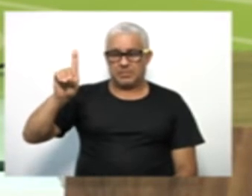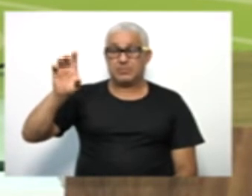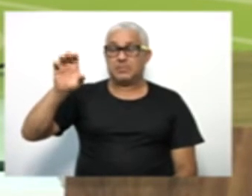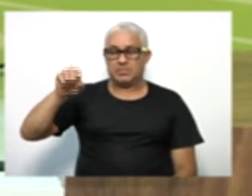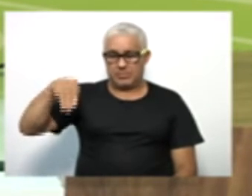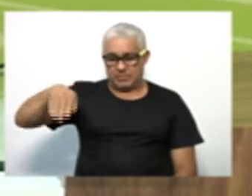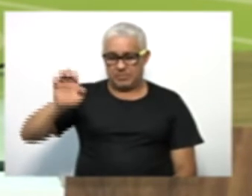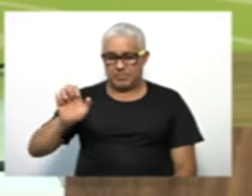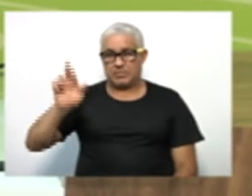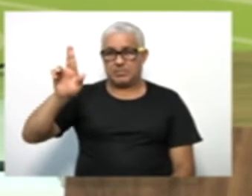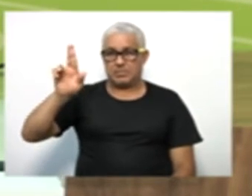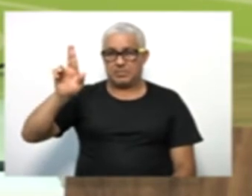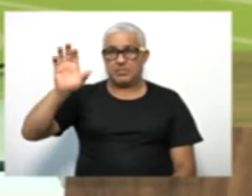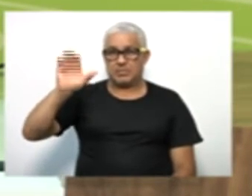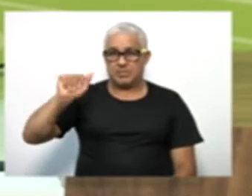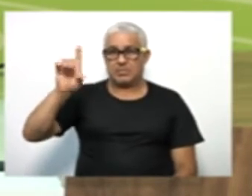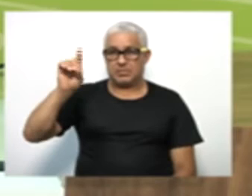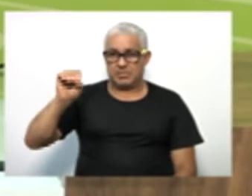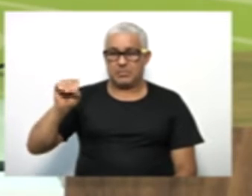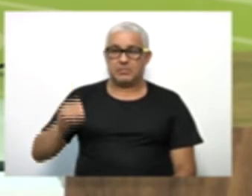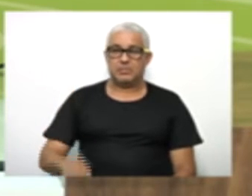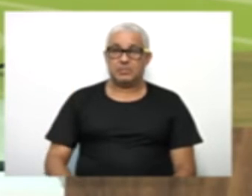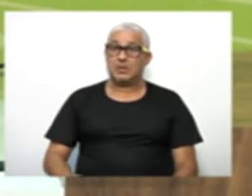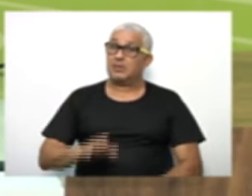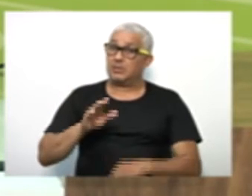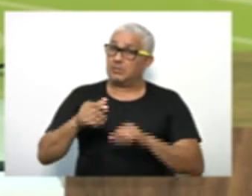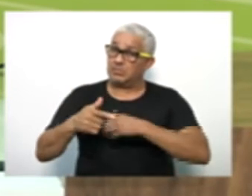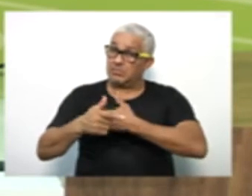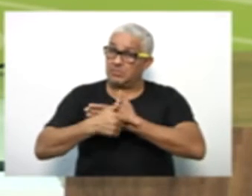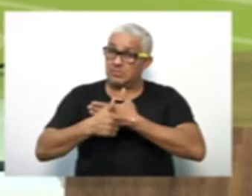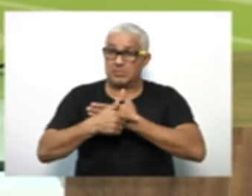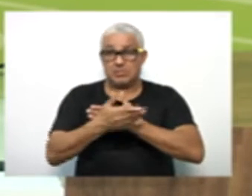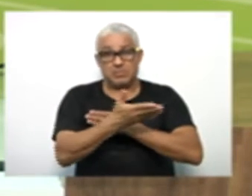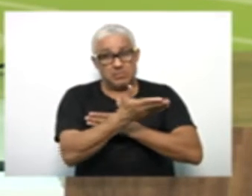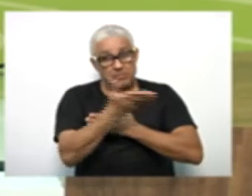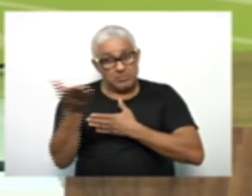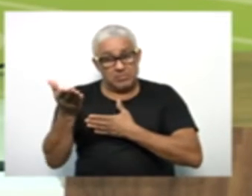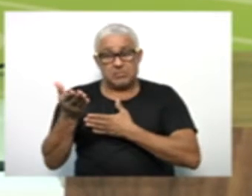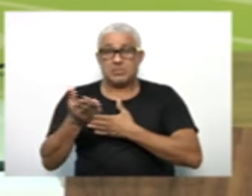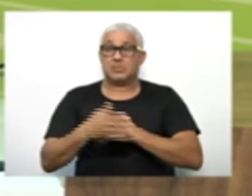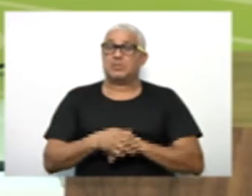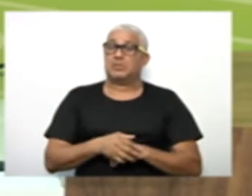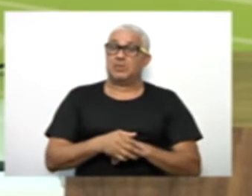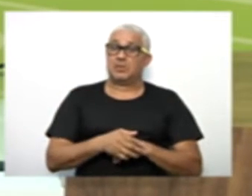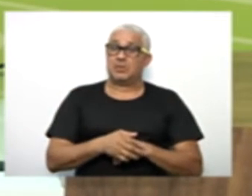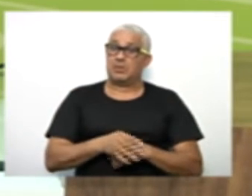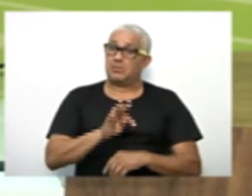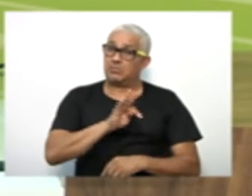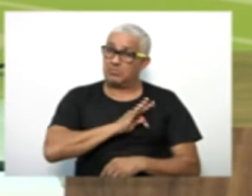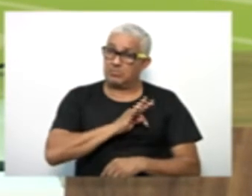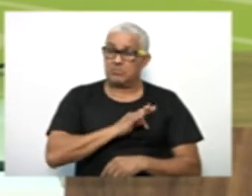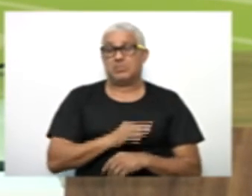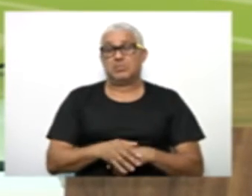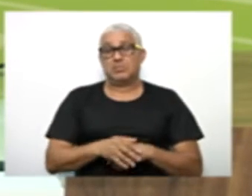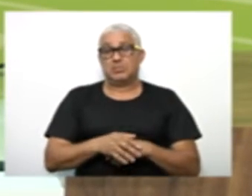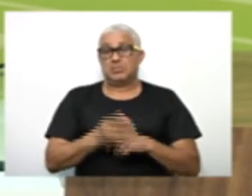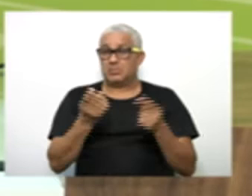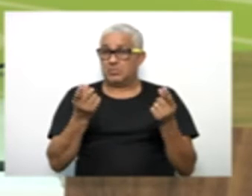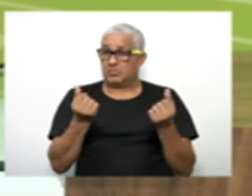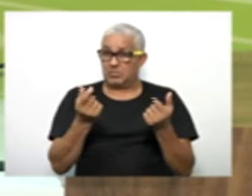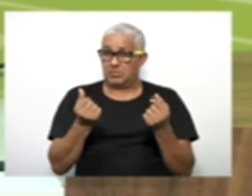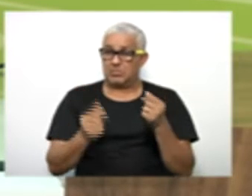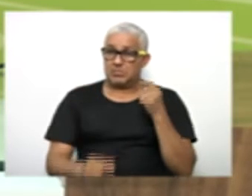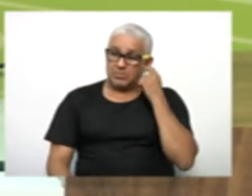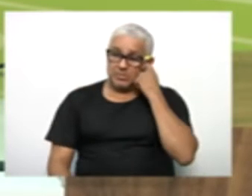da mesma forma da análise, este é o papel de vocês, o papel do analista financeiro, né? Nós vamos fazer